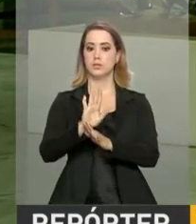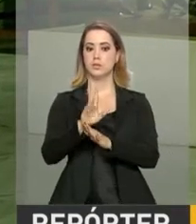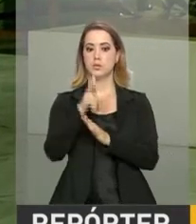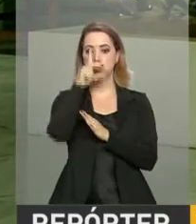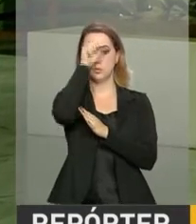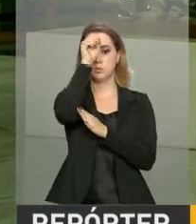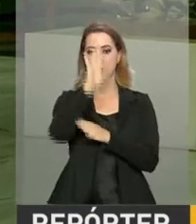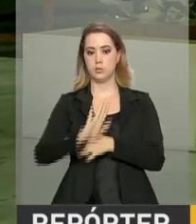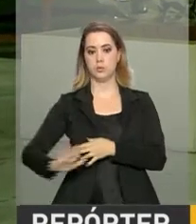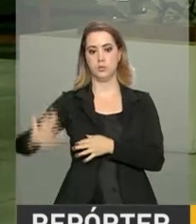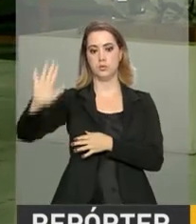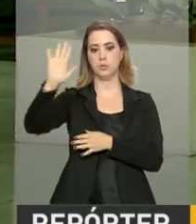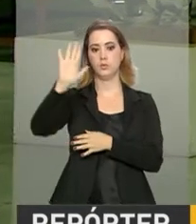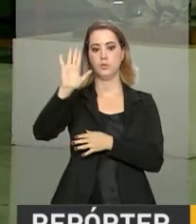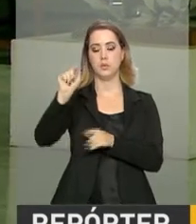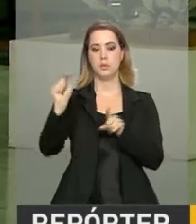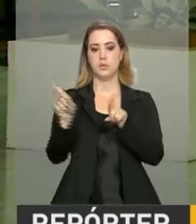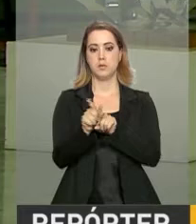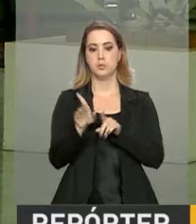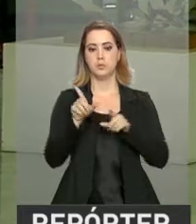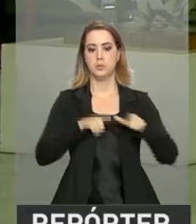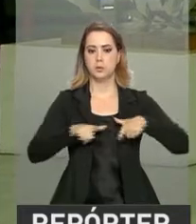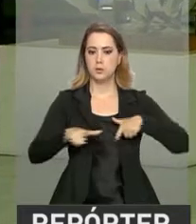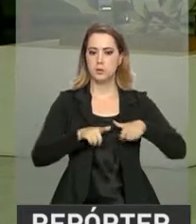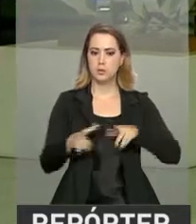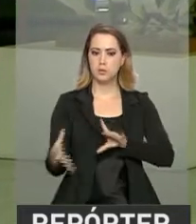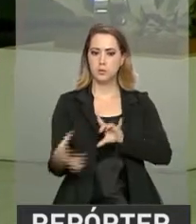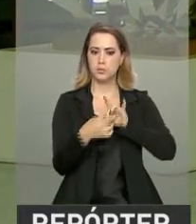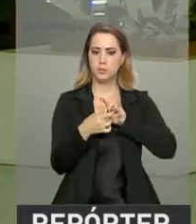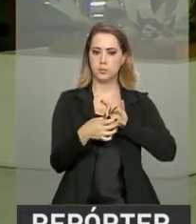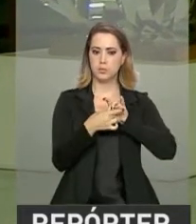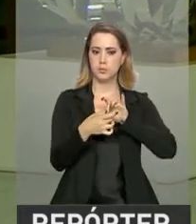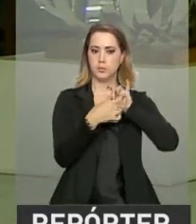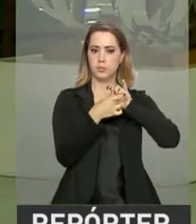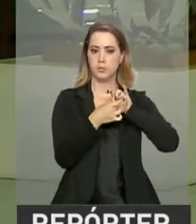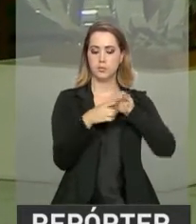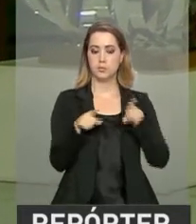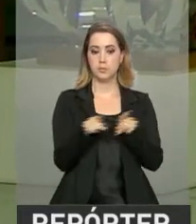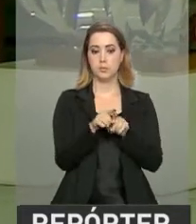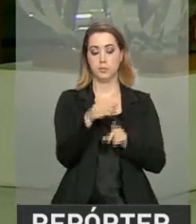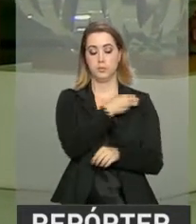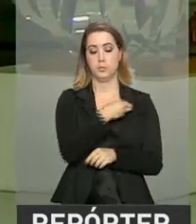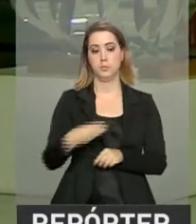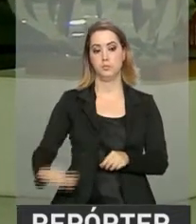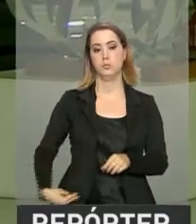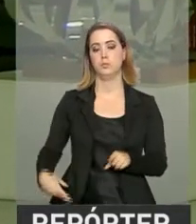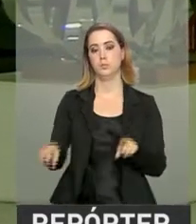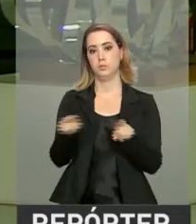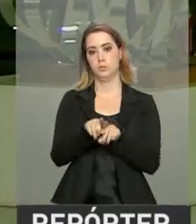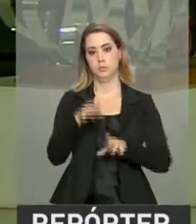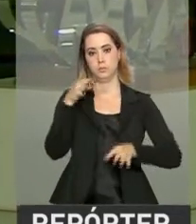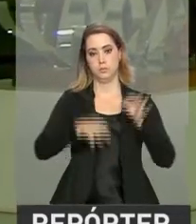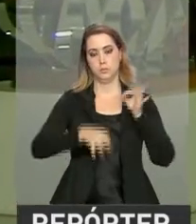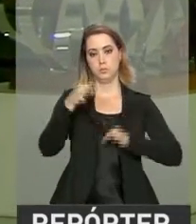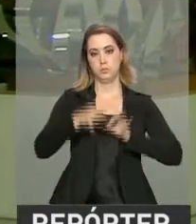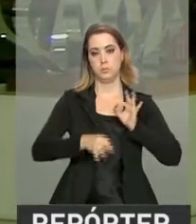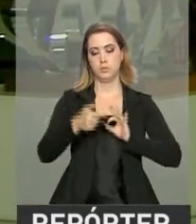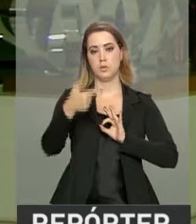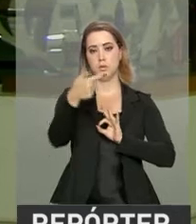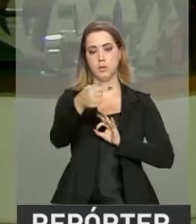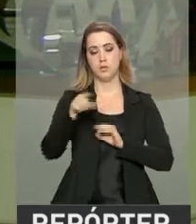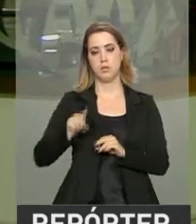para realizar ações conjuntas segundo o ministro alexandre de moraes a idéia é contar com sete mil profissionais